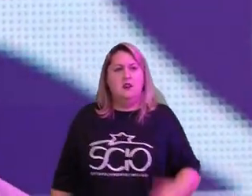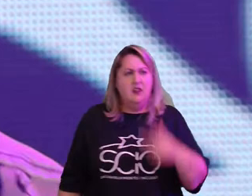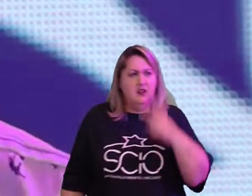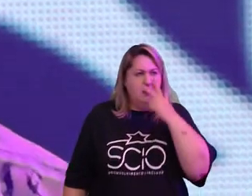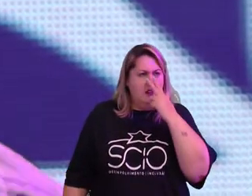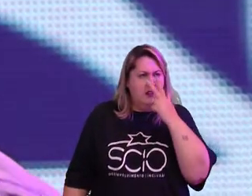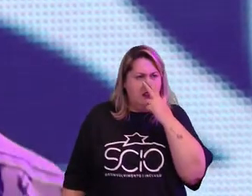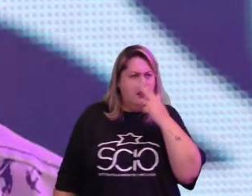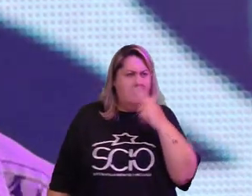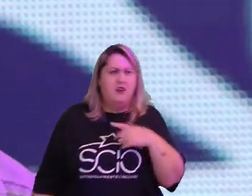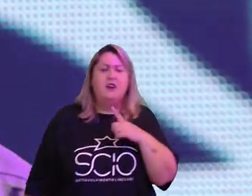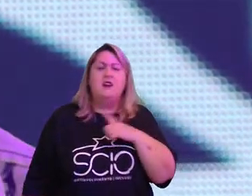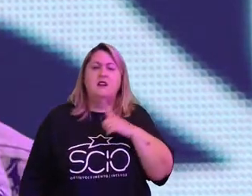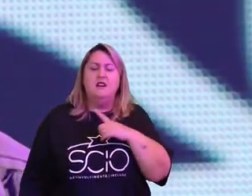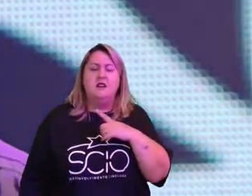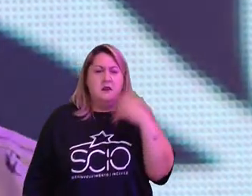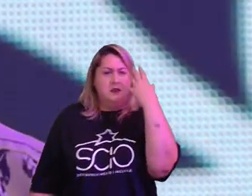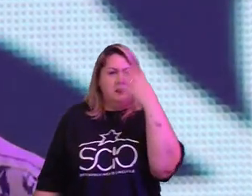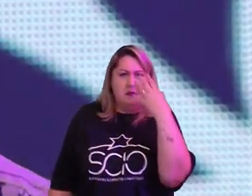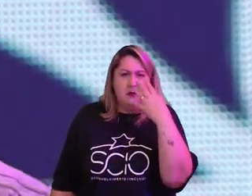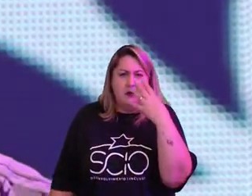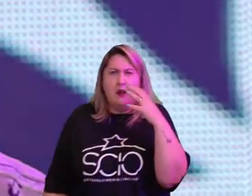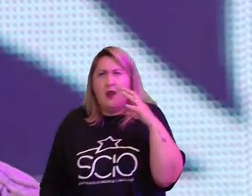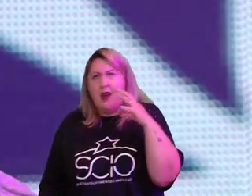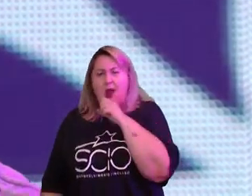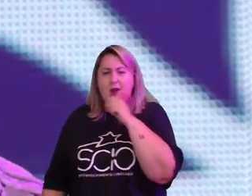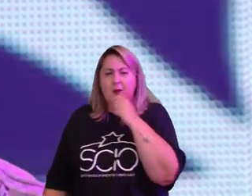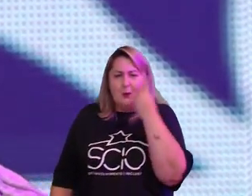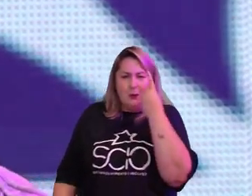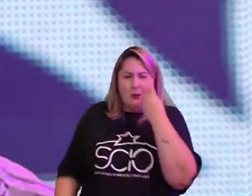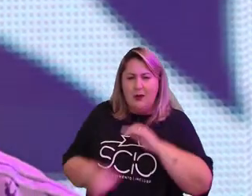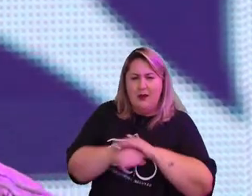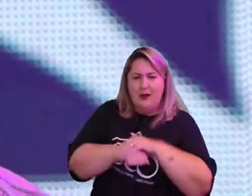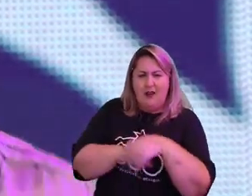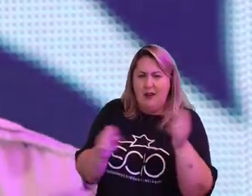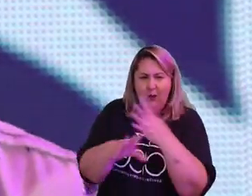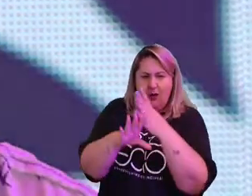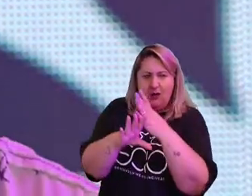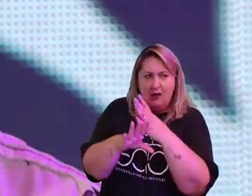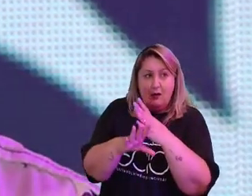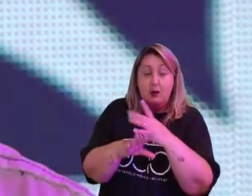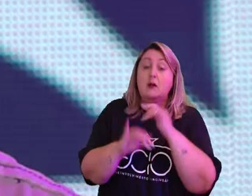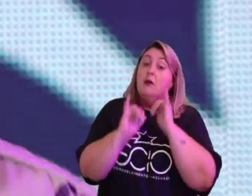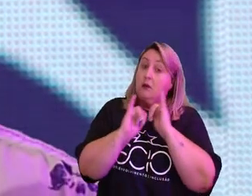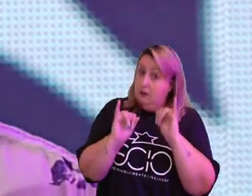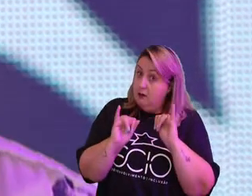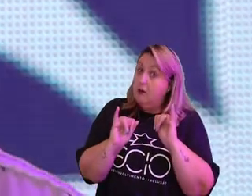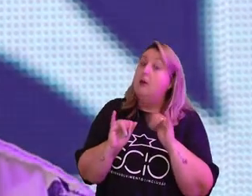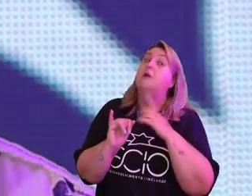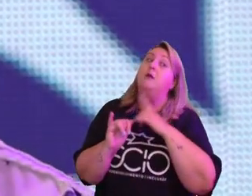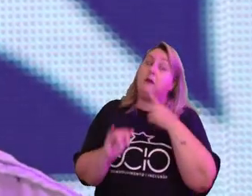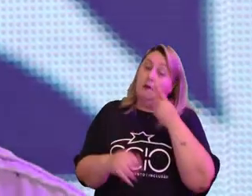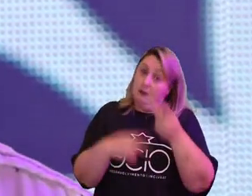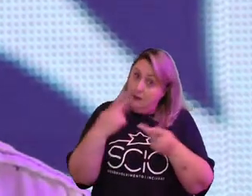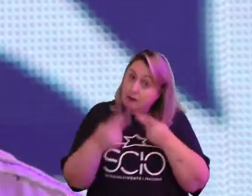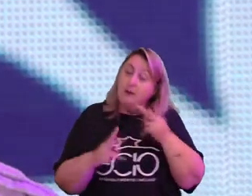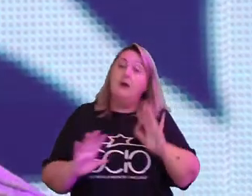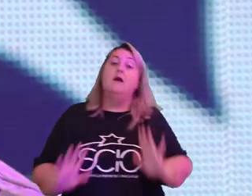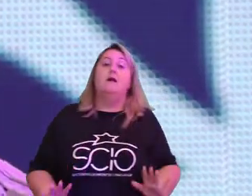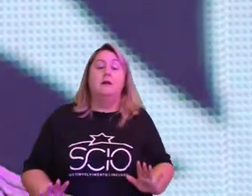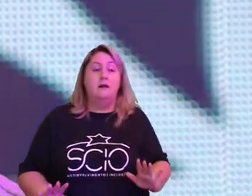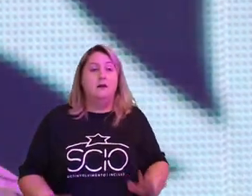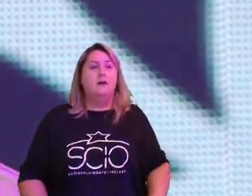avisei. Você sabia que eu era assim, paixão de uma noite que logo tem fim. Eu te falei, meu bem, eu